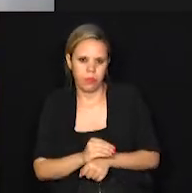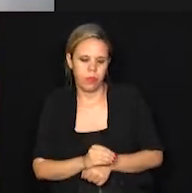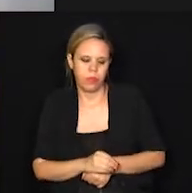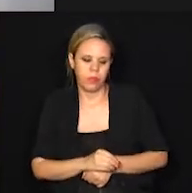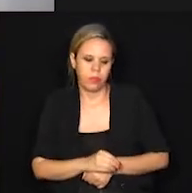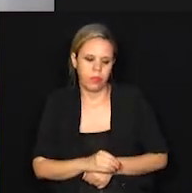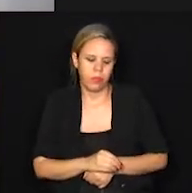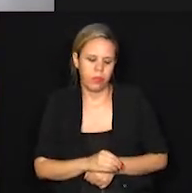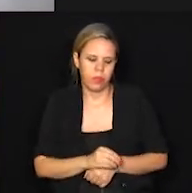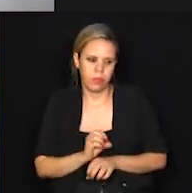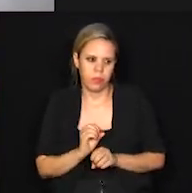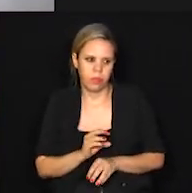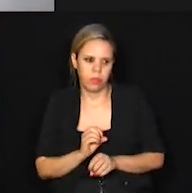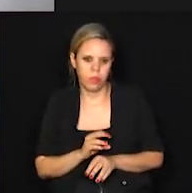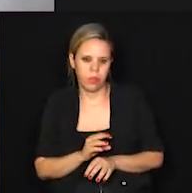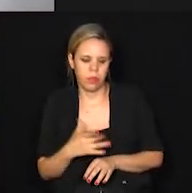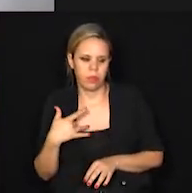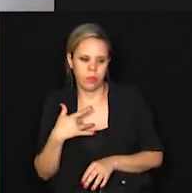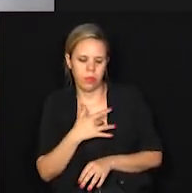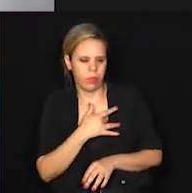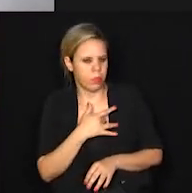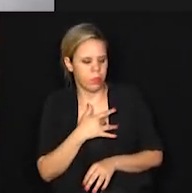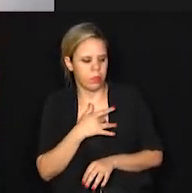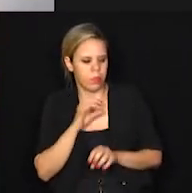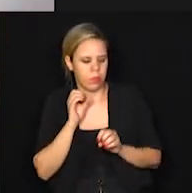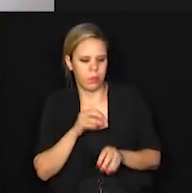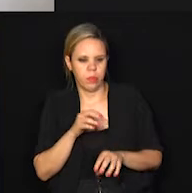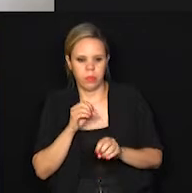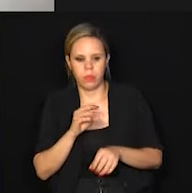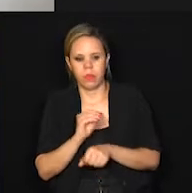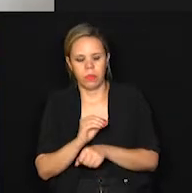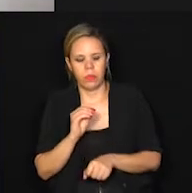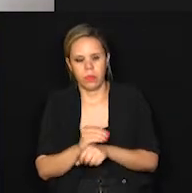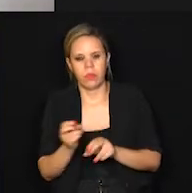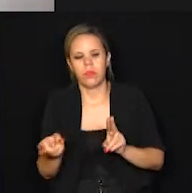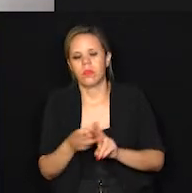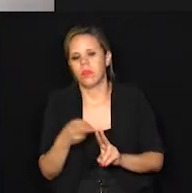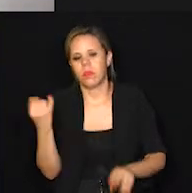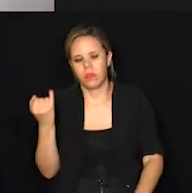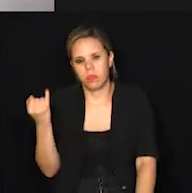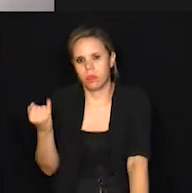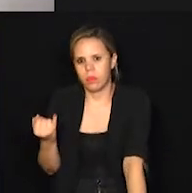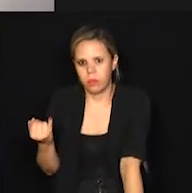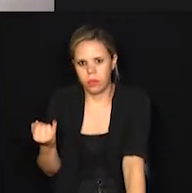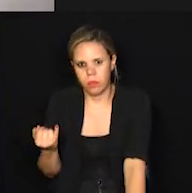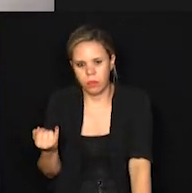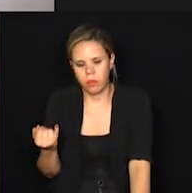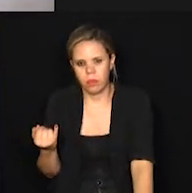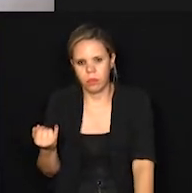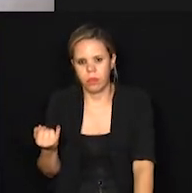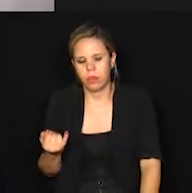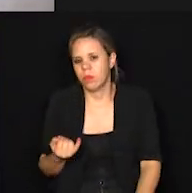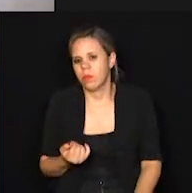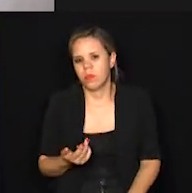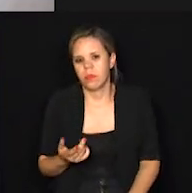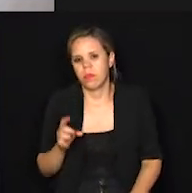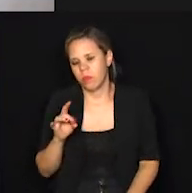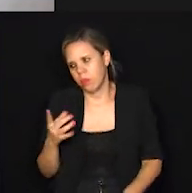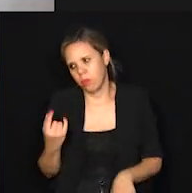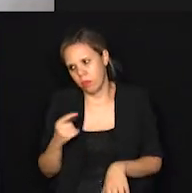a educação, tem que preservar a saúde, tem que preservar o SUS, que é muito importante. Aí, o SUS ele não deve ser importante só